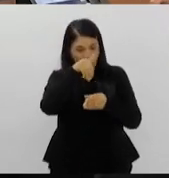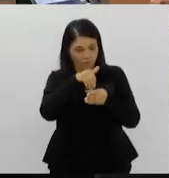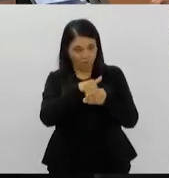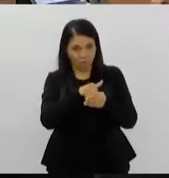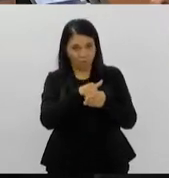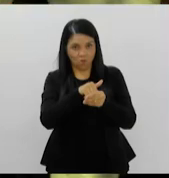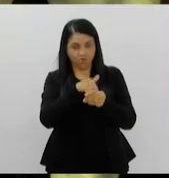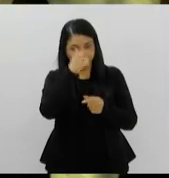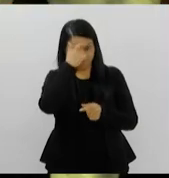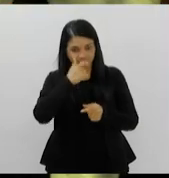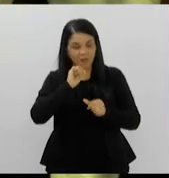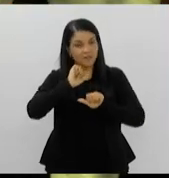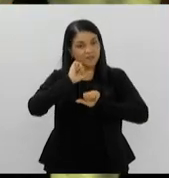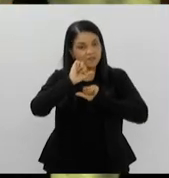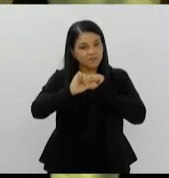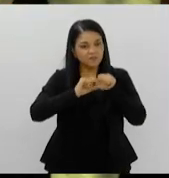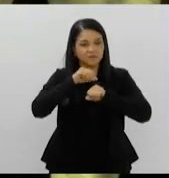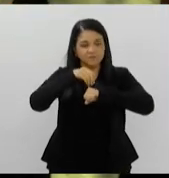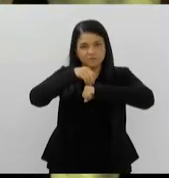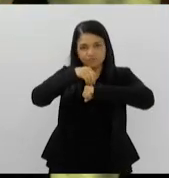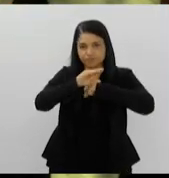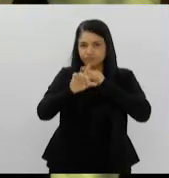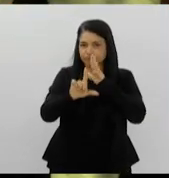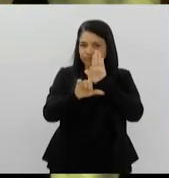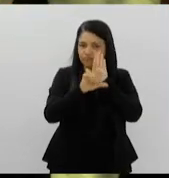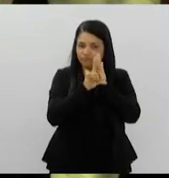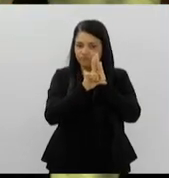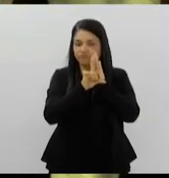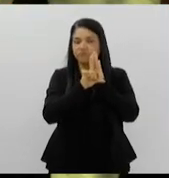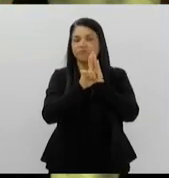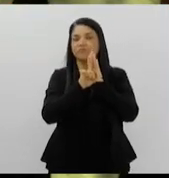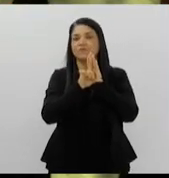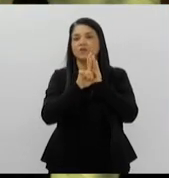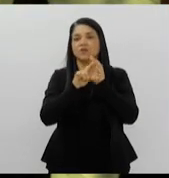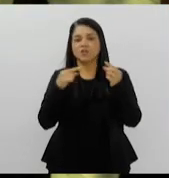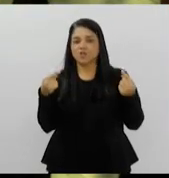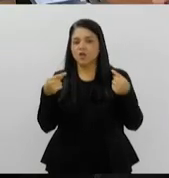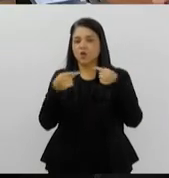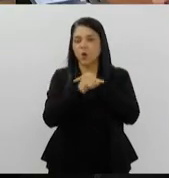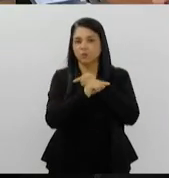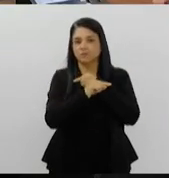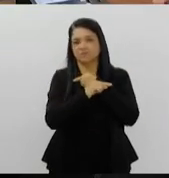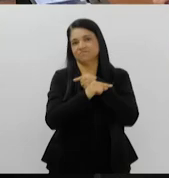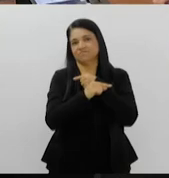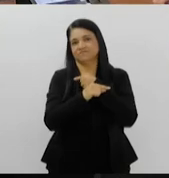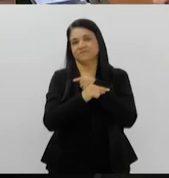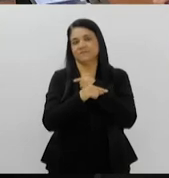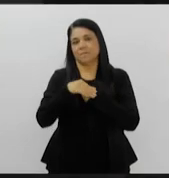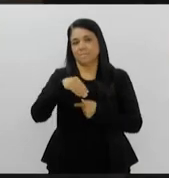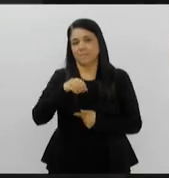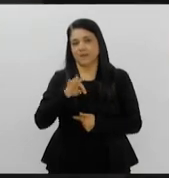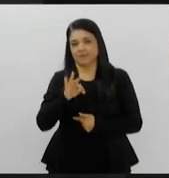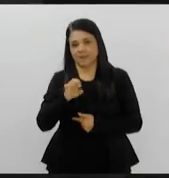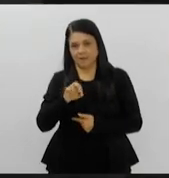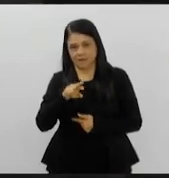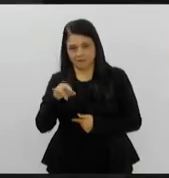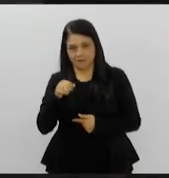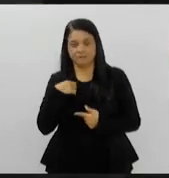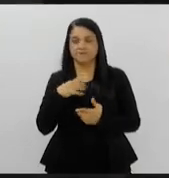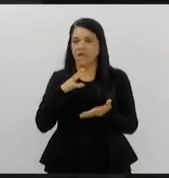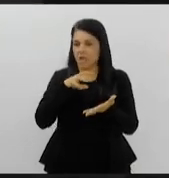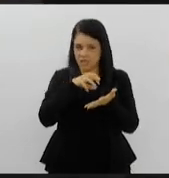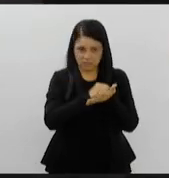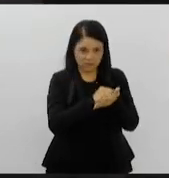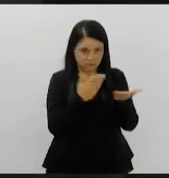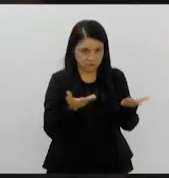pela transformação em indicação simples e contrário à matéria. Está registrado, deputado Luiz Paulo,